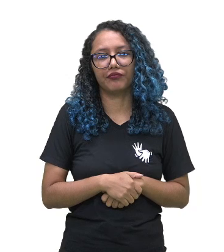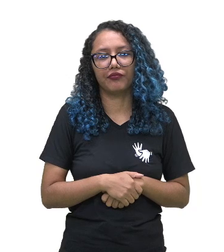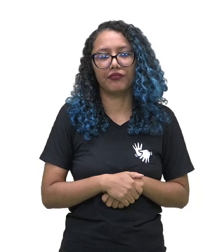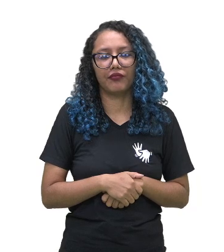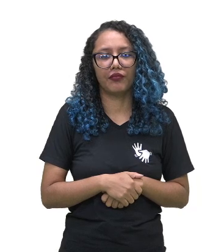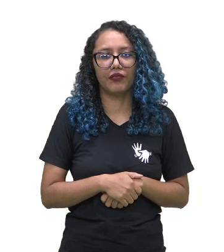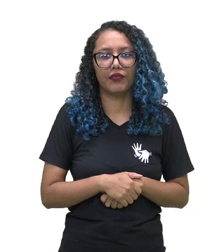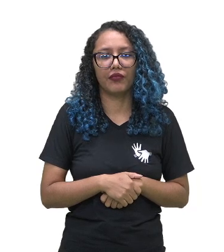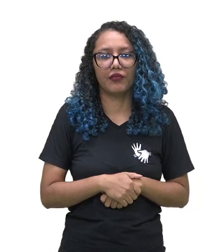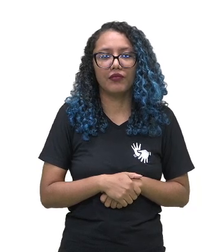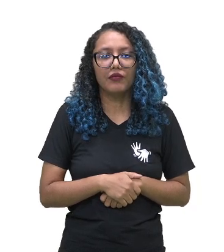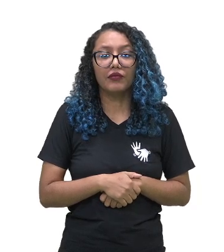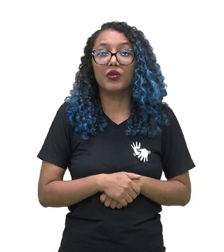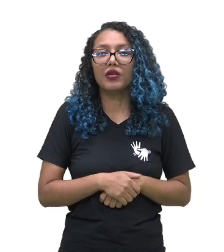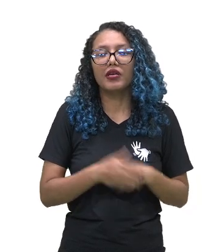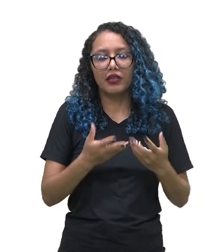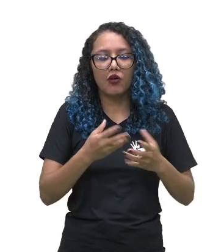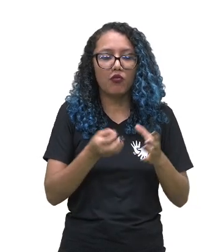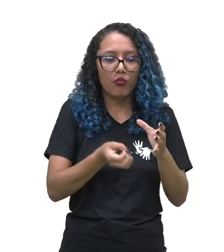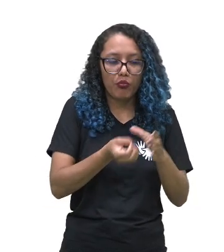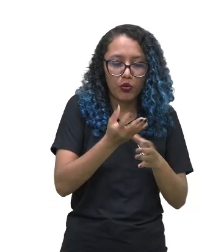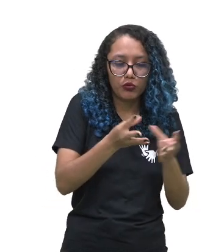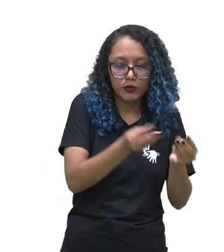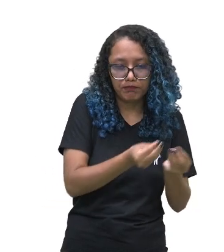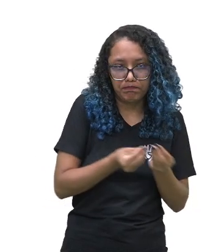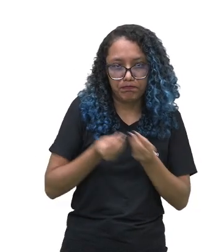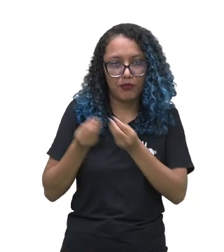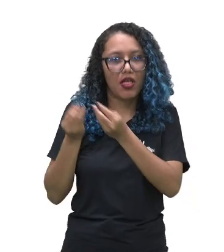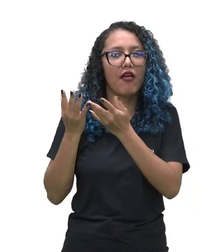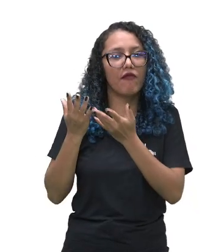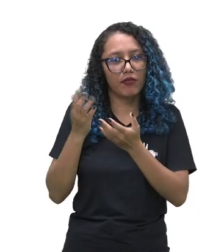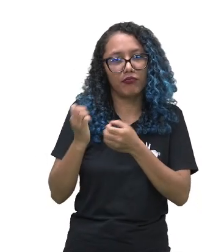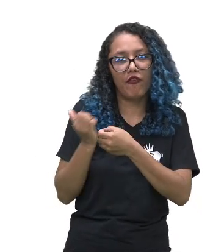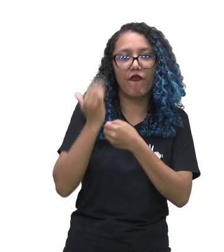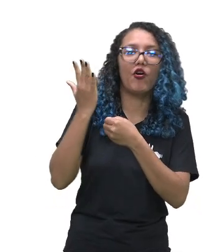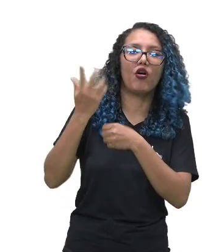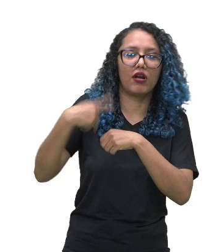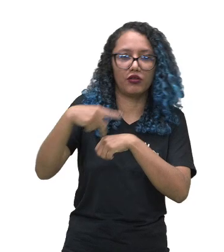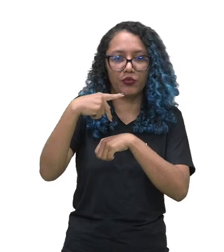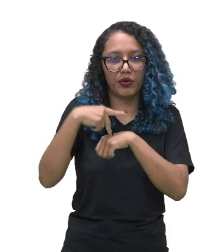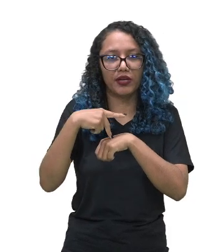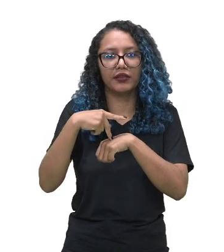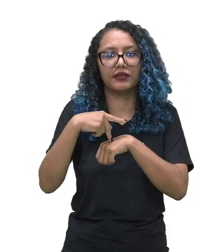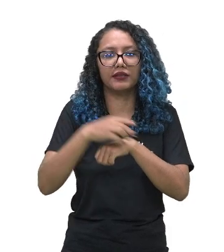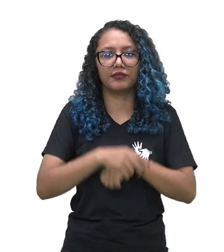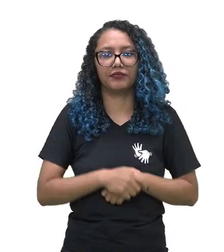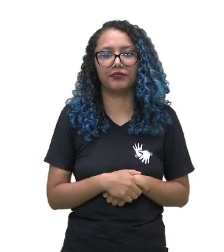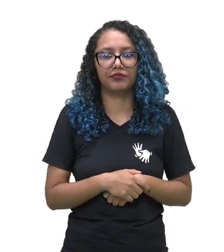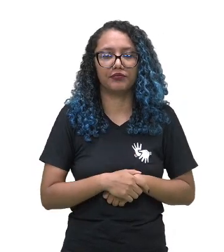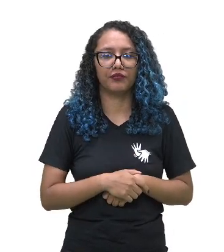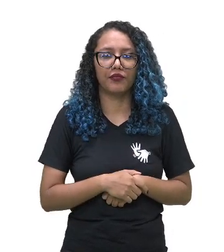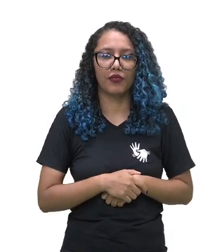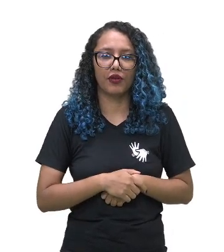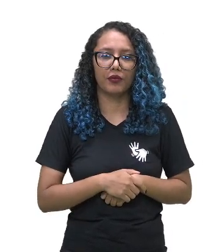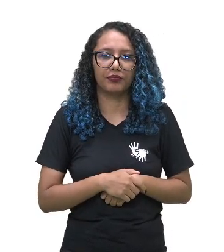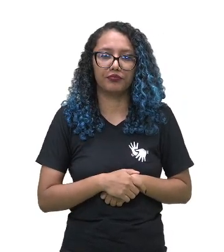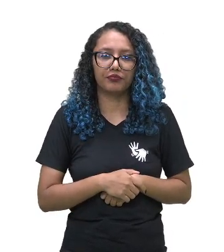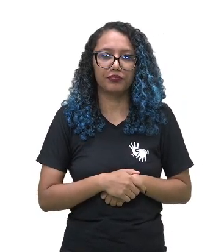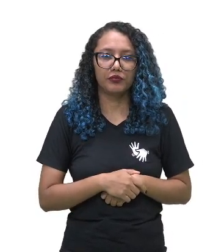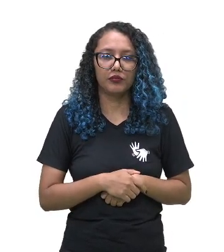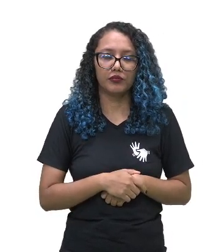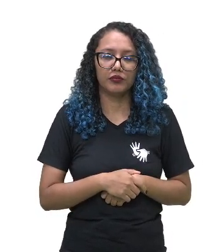comércio internacional, dos gêneros que este reclama e de que ela